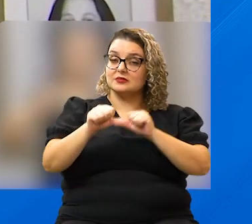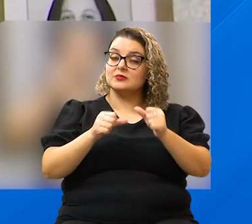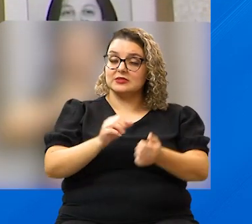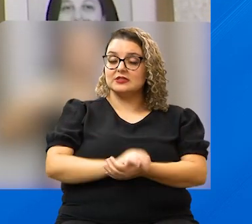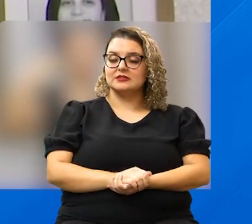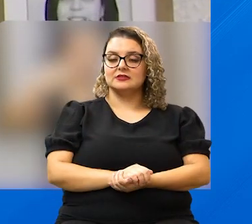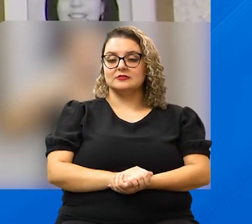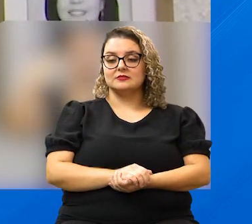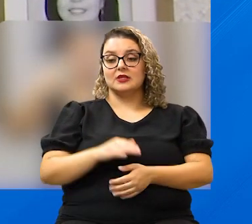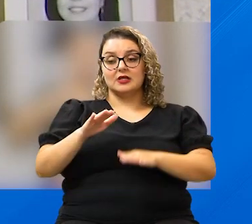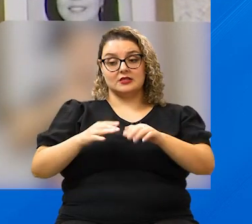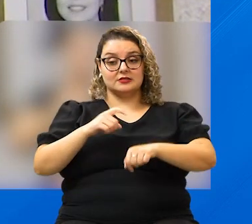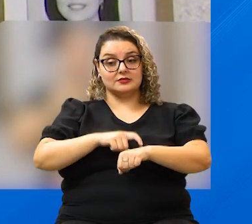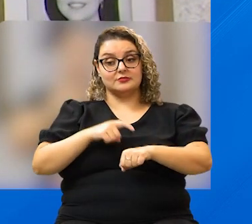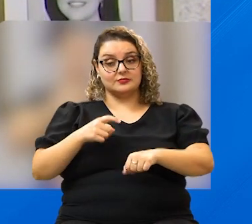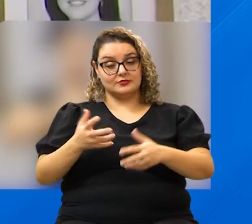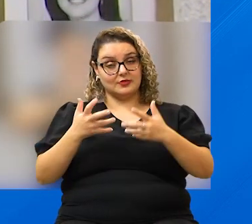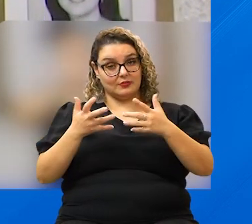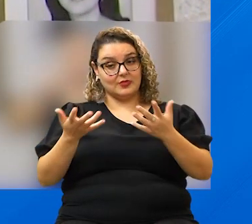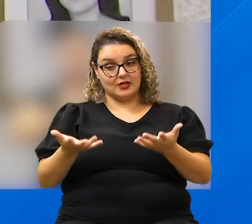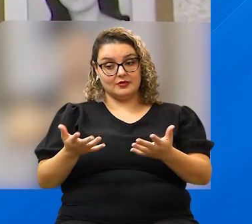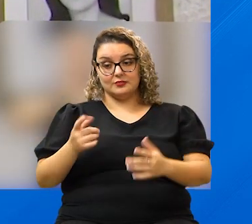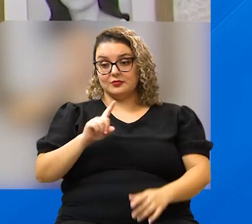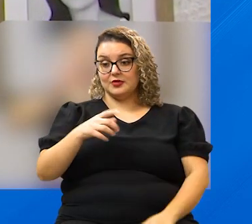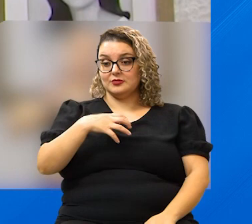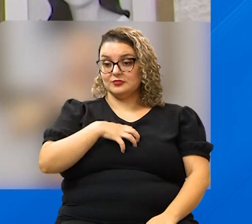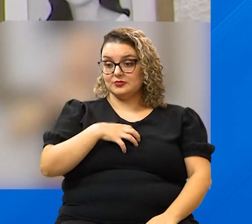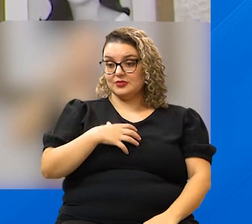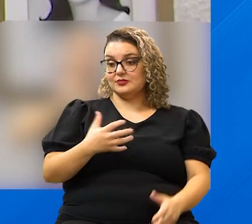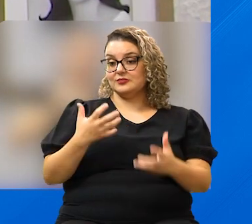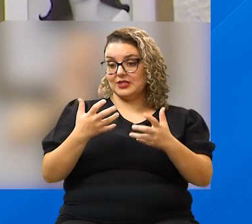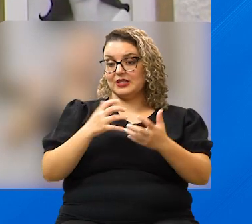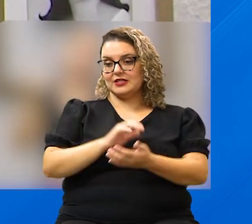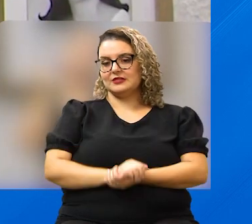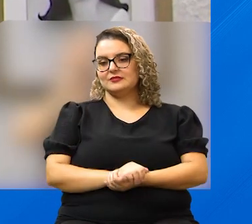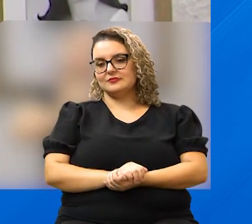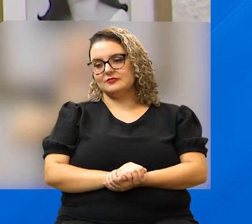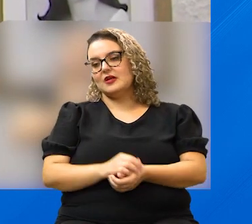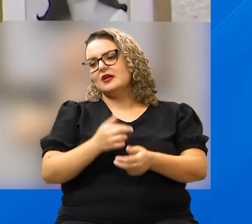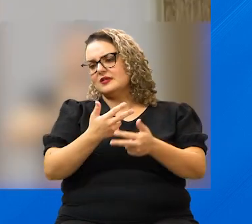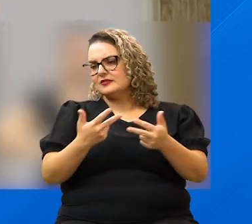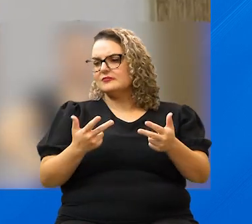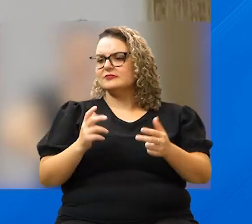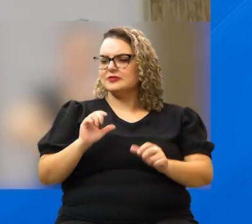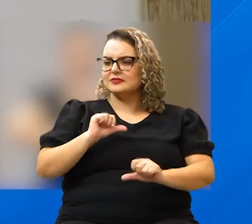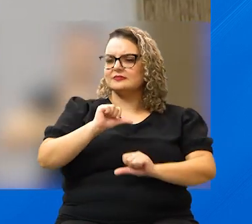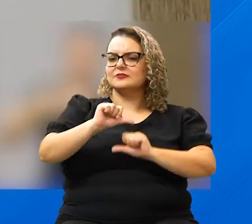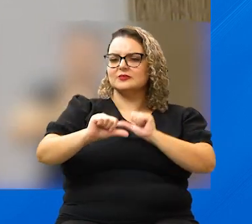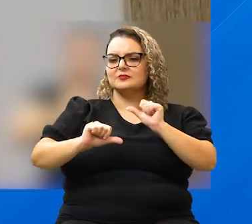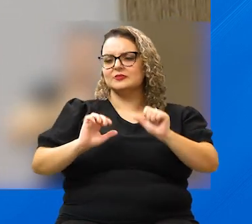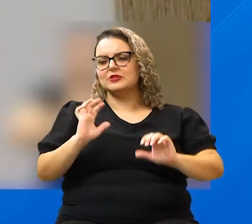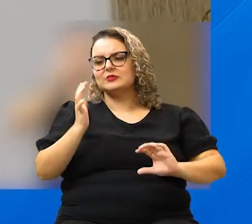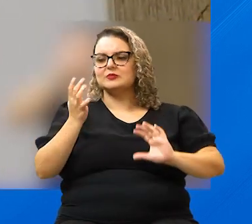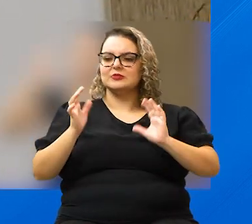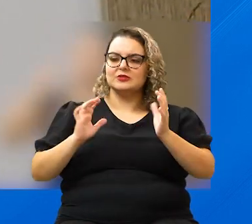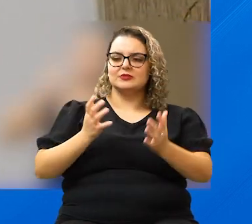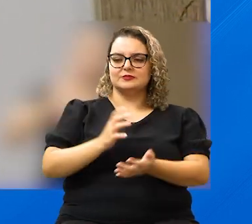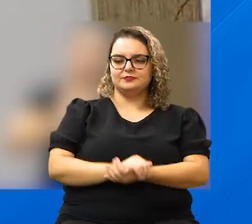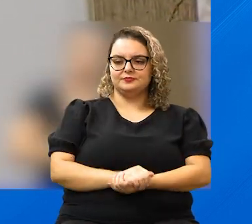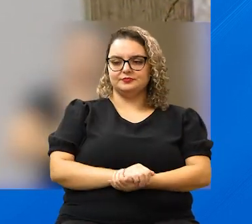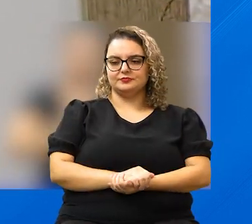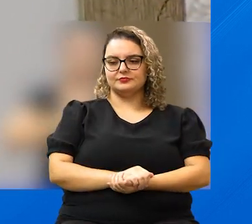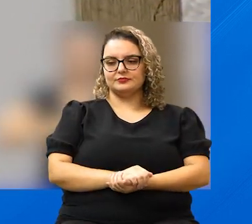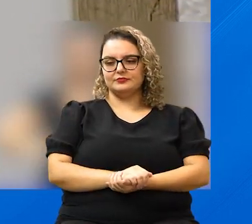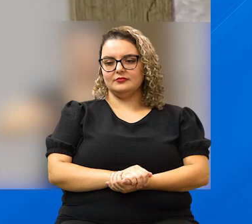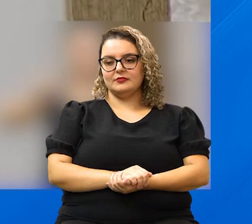vão mudando, né? Porque por mais que a gente sabe que exista um conservadorismo, que exista que